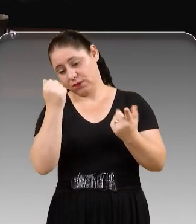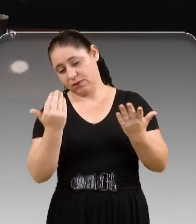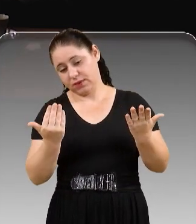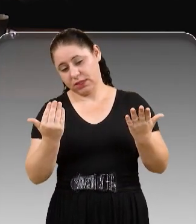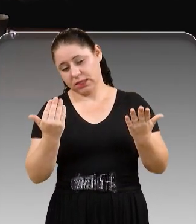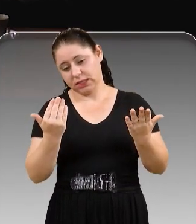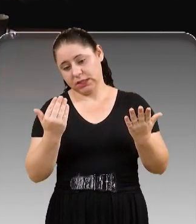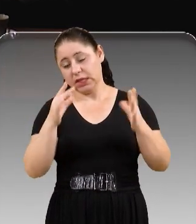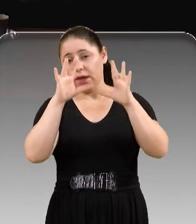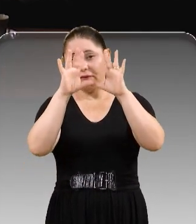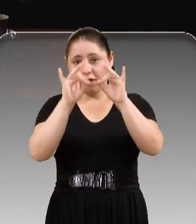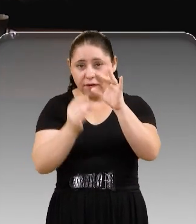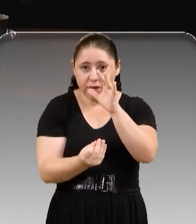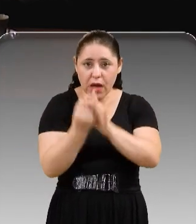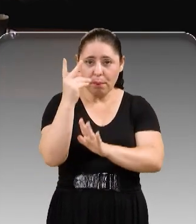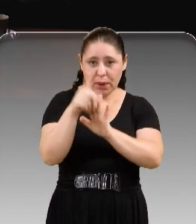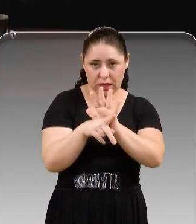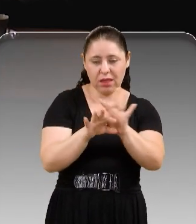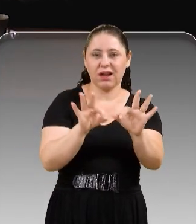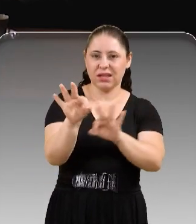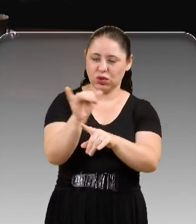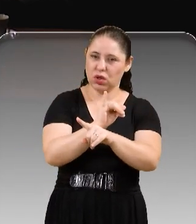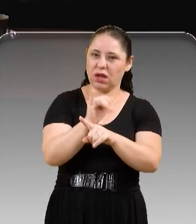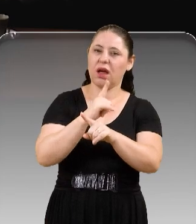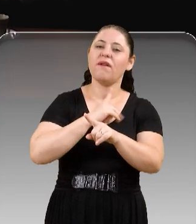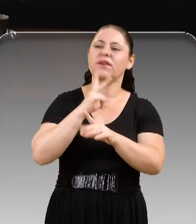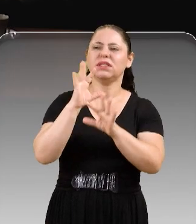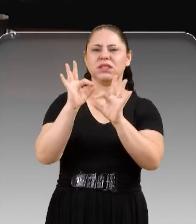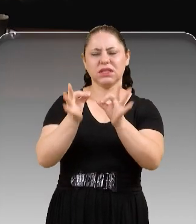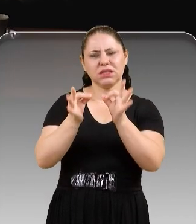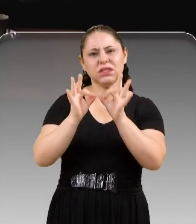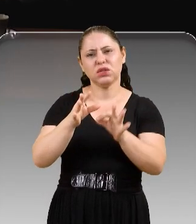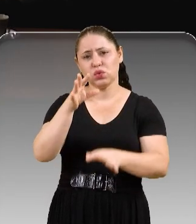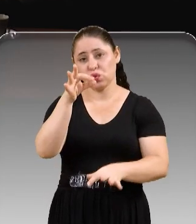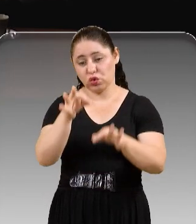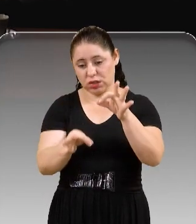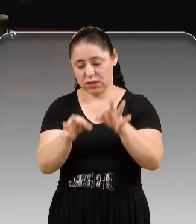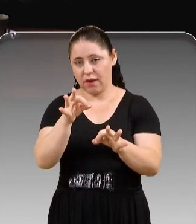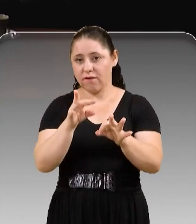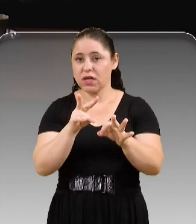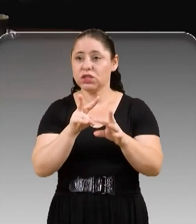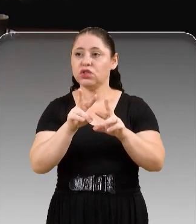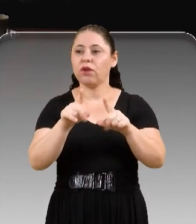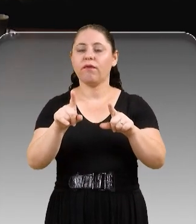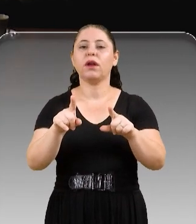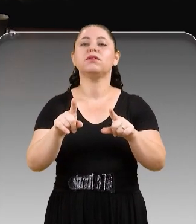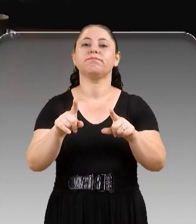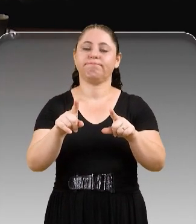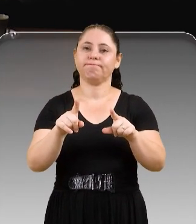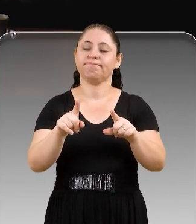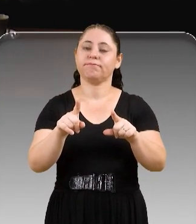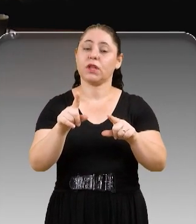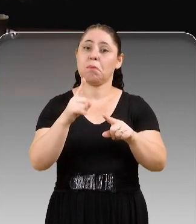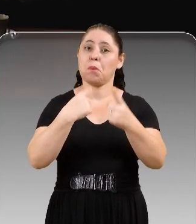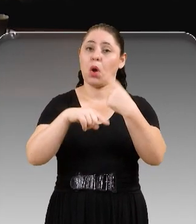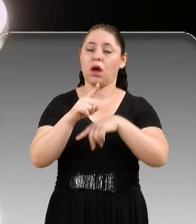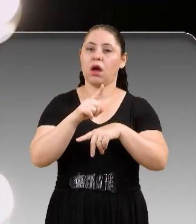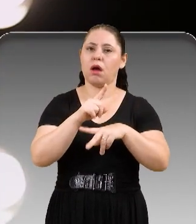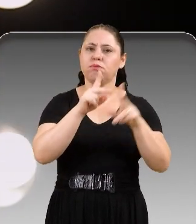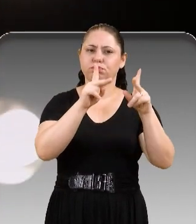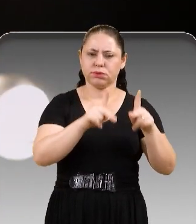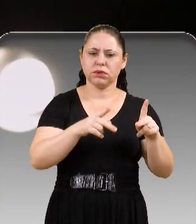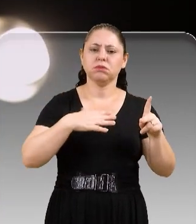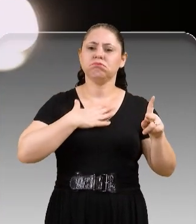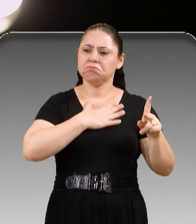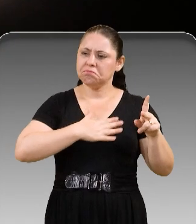se estabelecido isso, resolvido isso, eu tenho certeza que o judiciário terá uma outra feição e